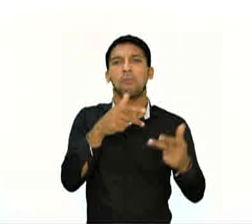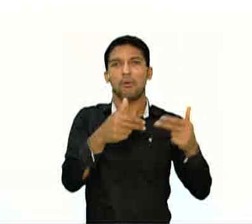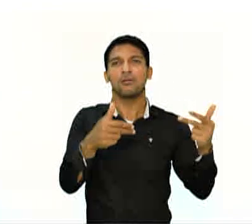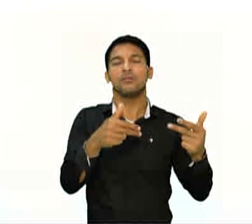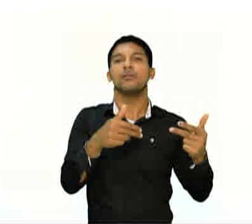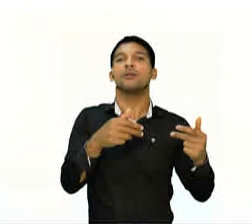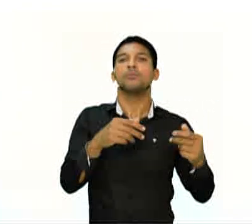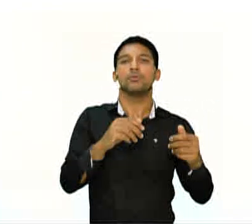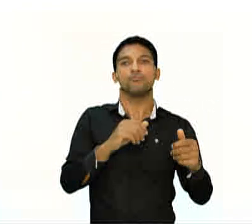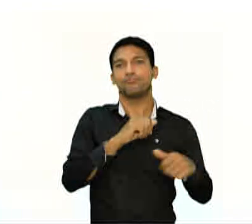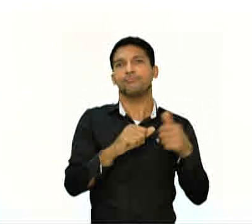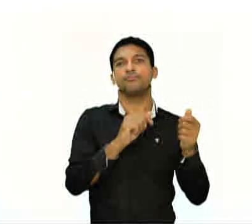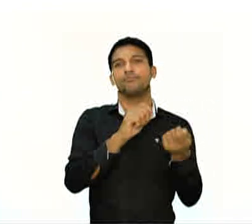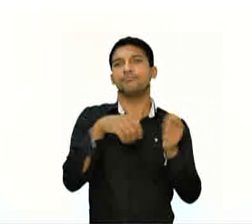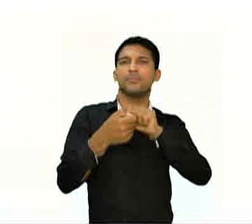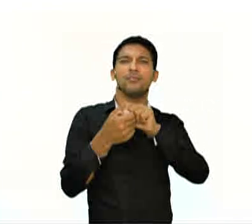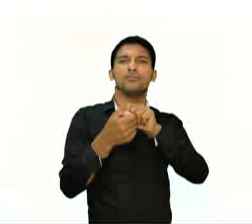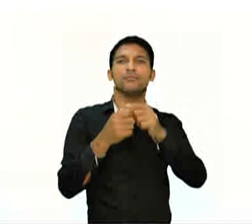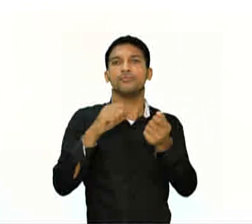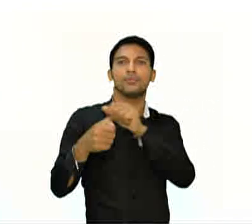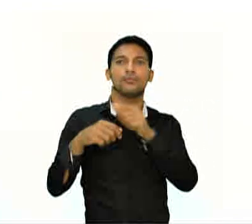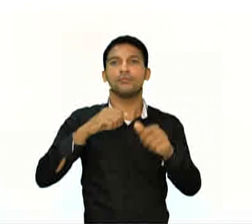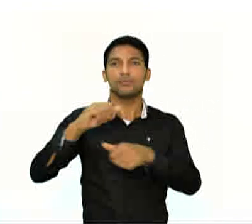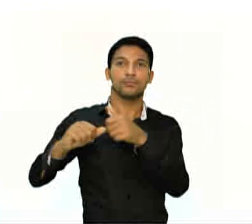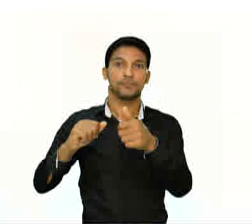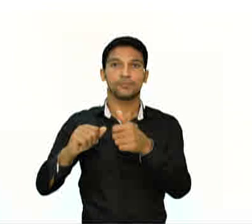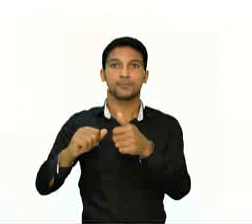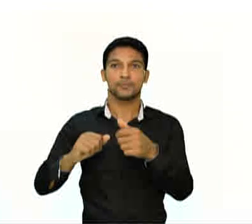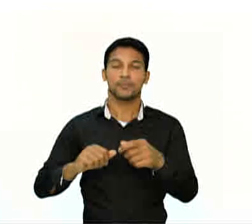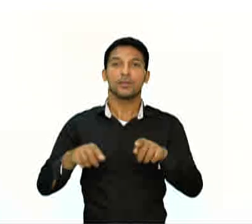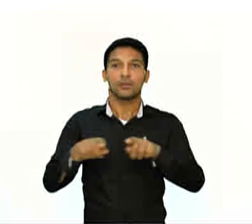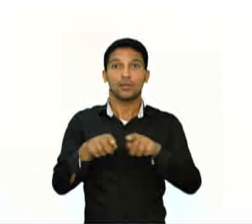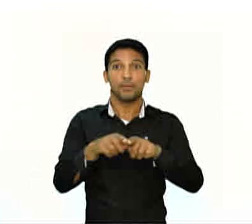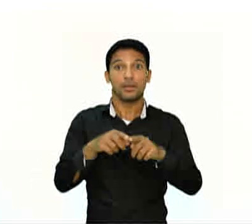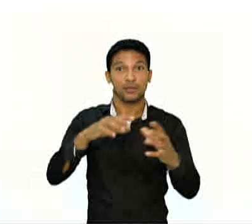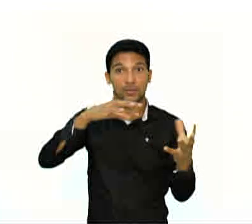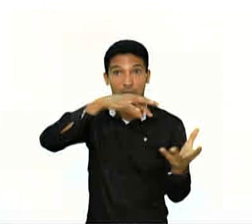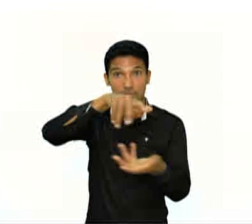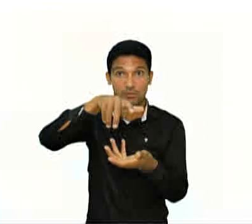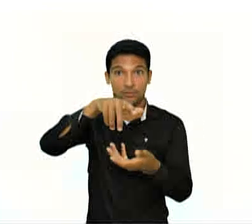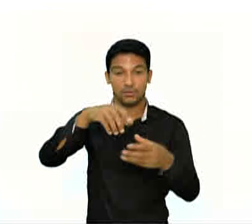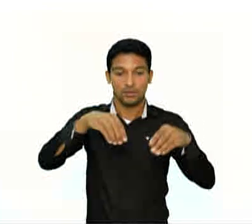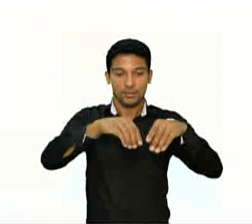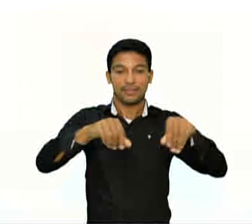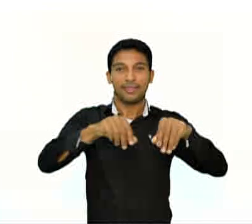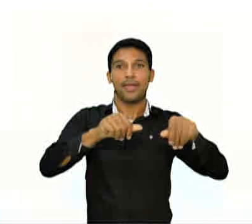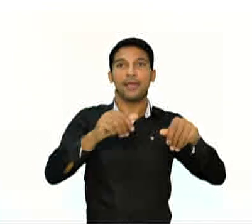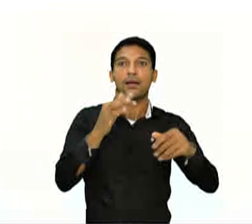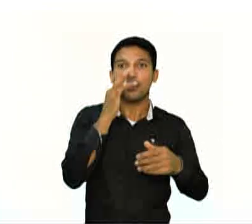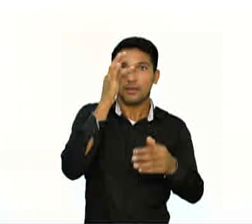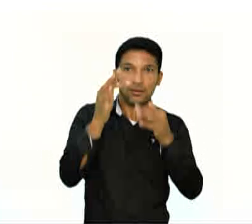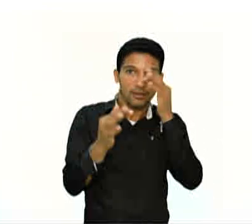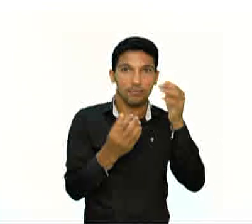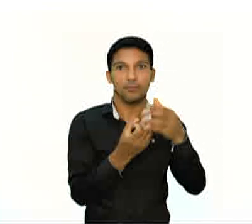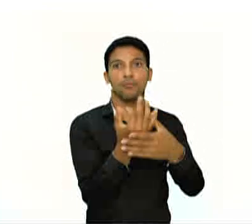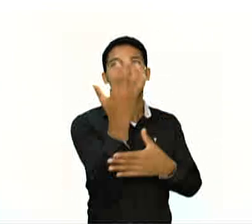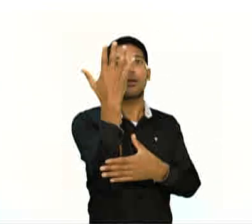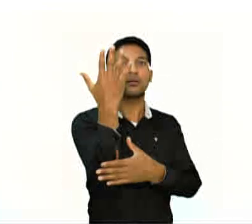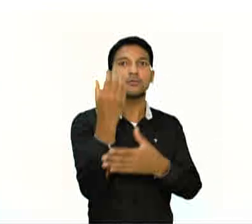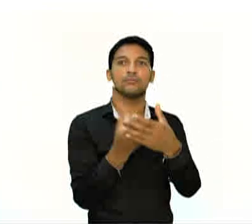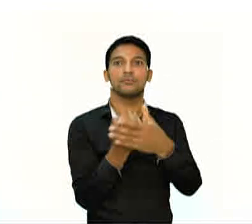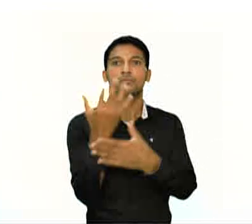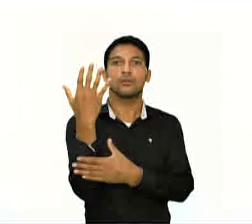adaptação muito ligado principalmente à distribuição das áreas terrestres, em que as plantas e os animais tiveram que ir